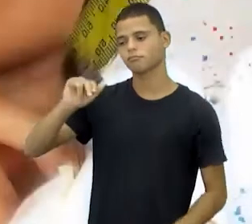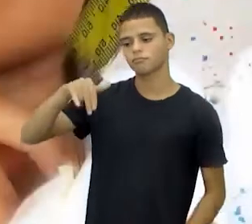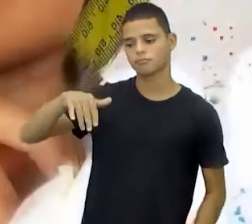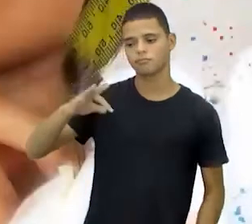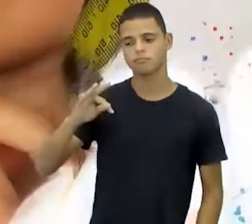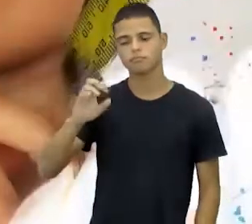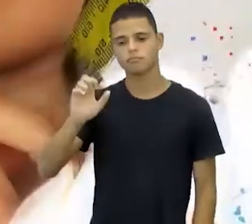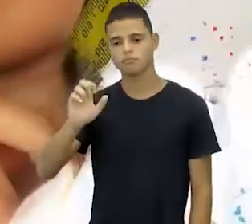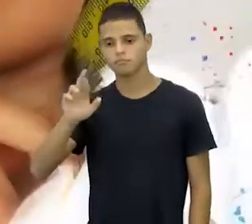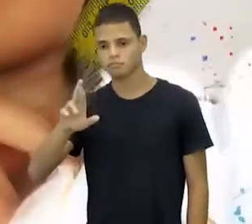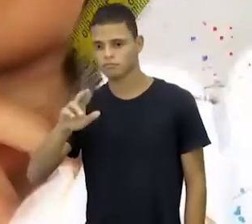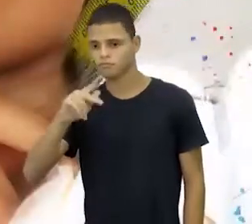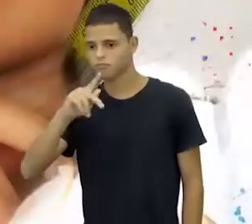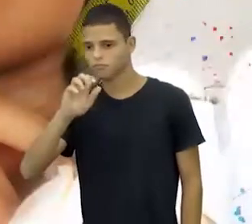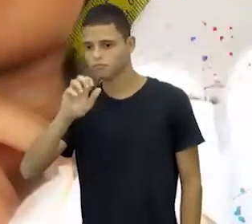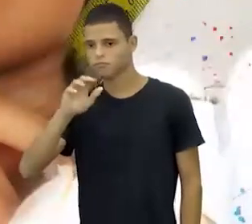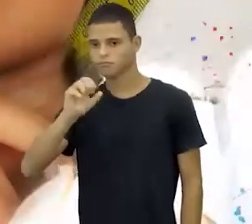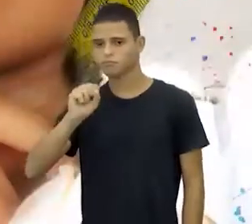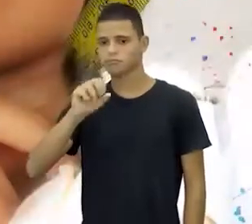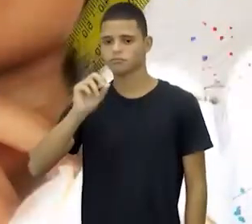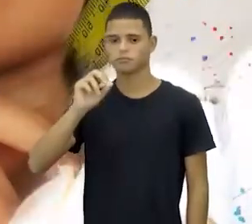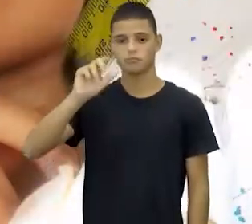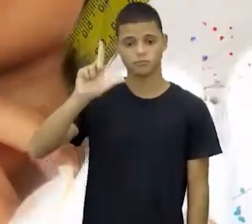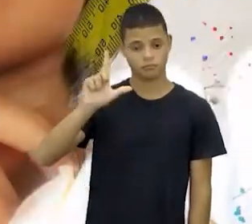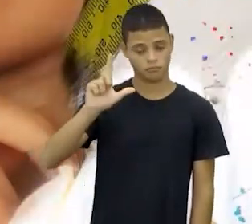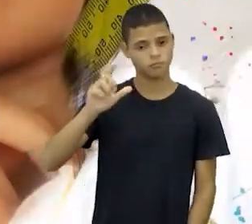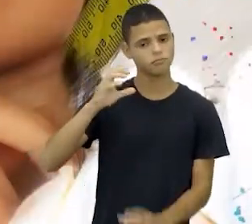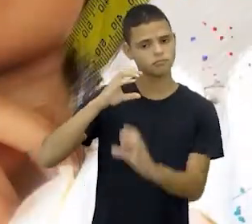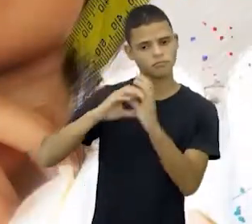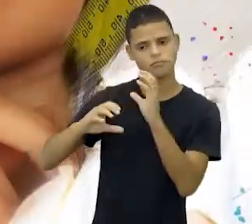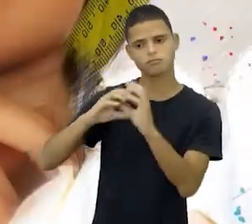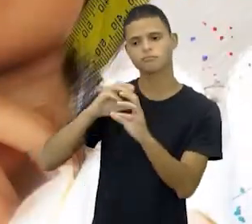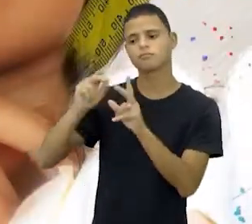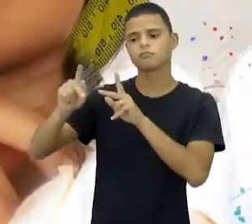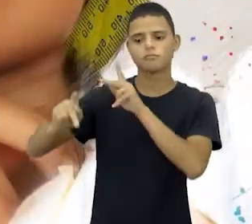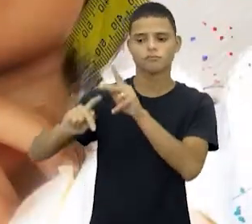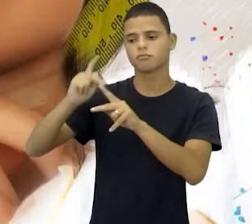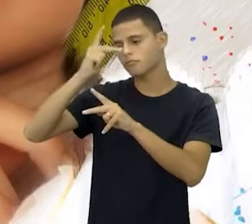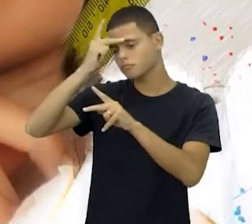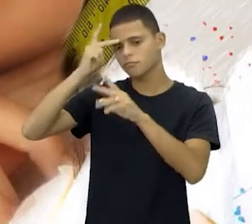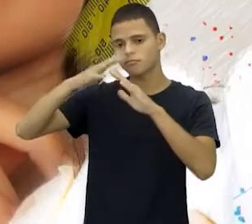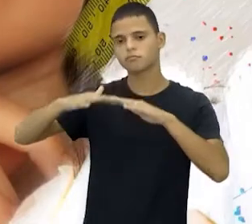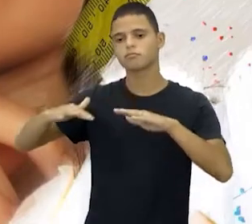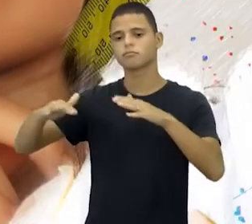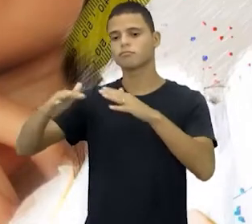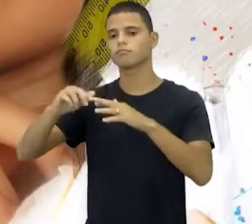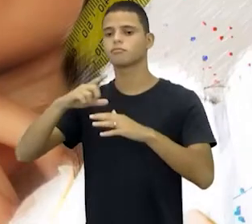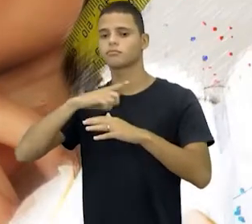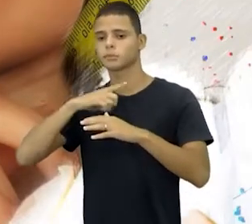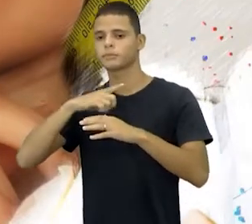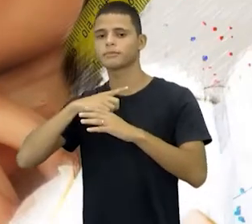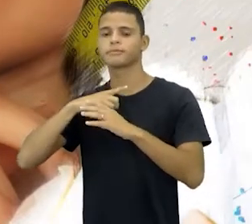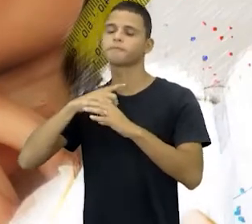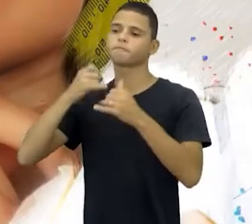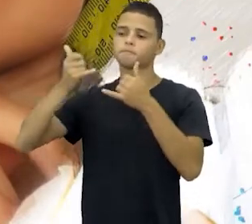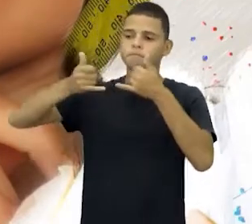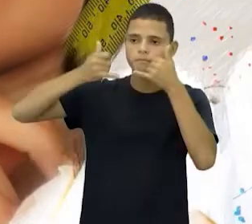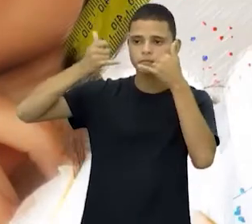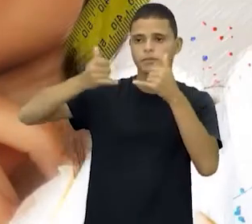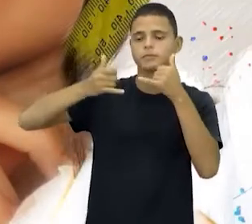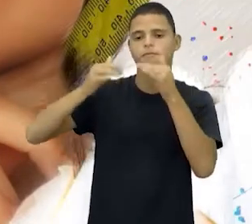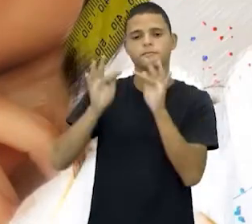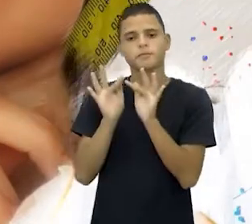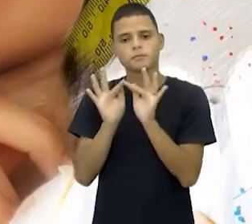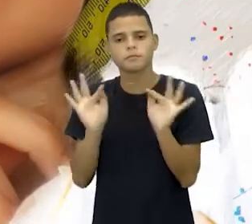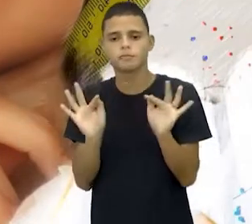interpessoal, né? Ela está se comunicando com o público, com as pessoas, ela está trazendo uma mensagem, seja ela uma mensagem muito